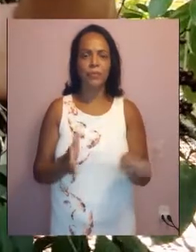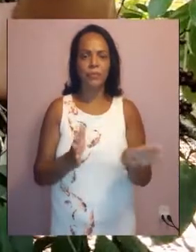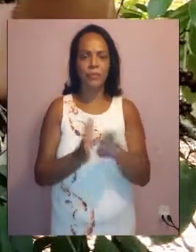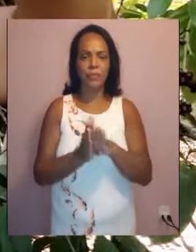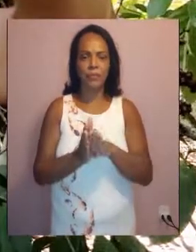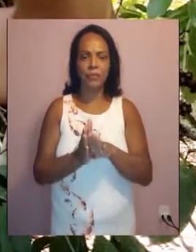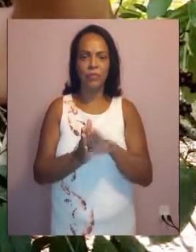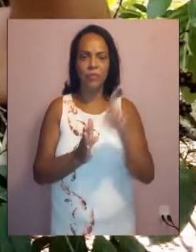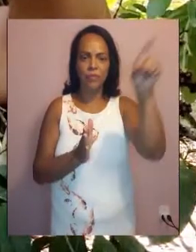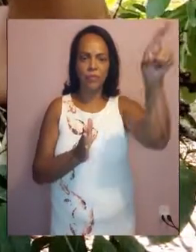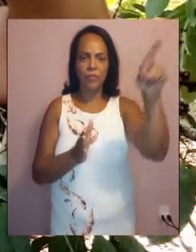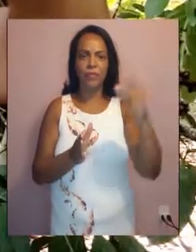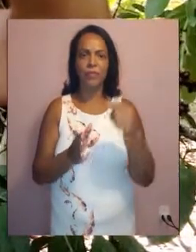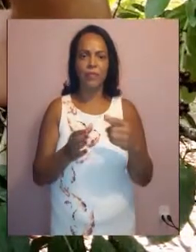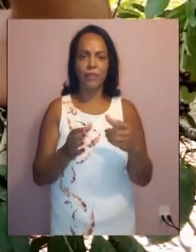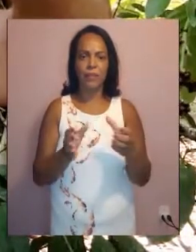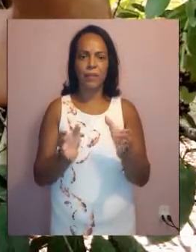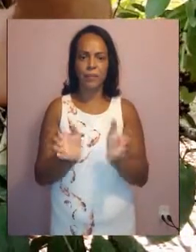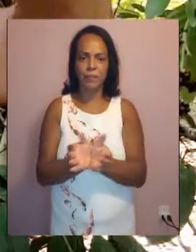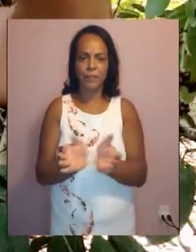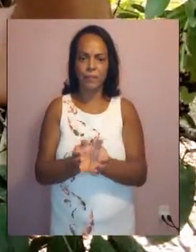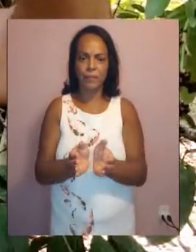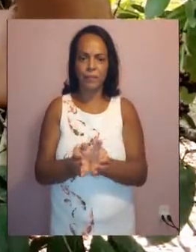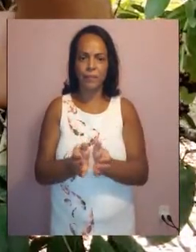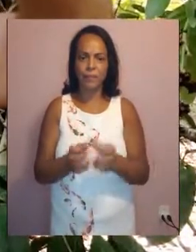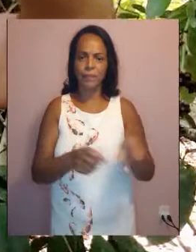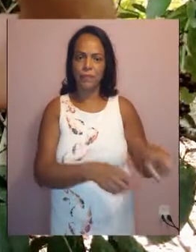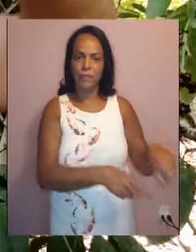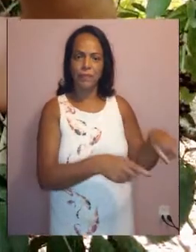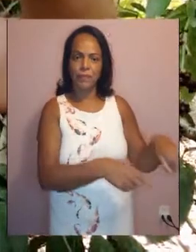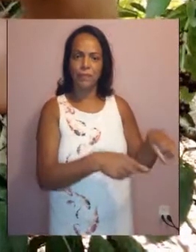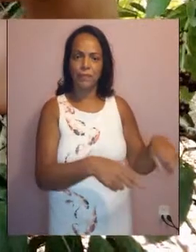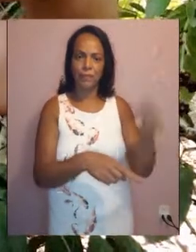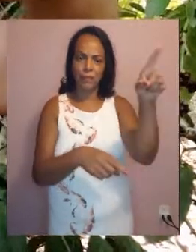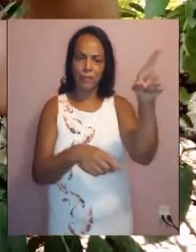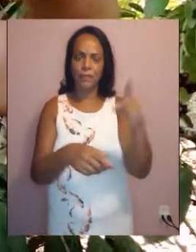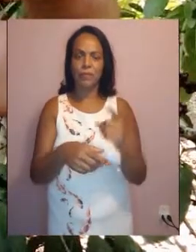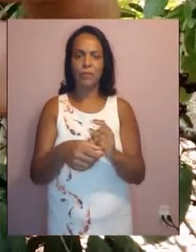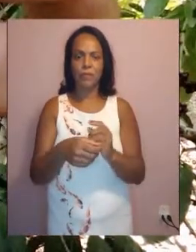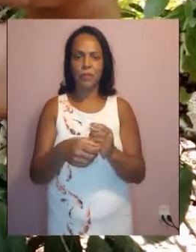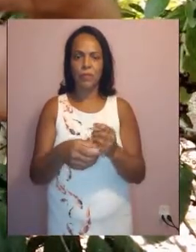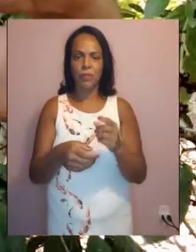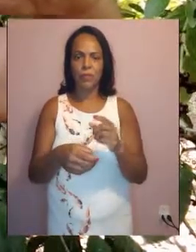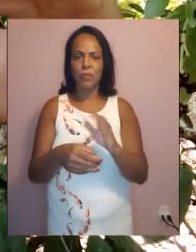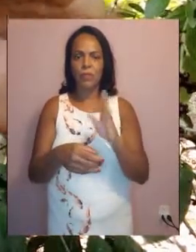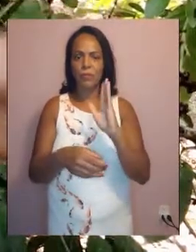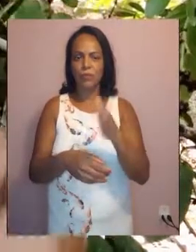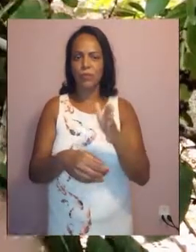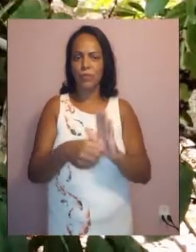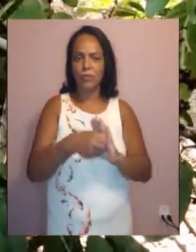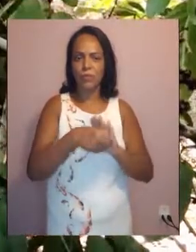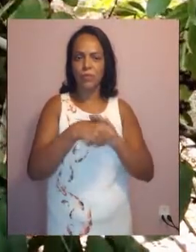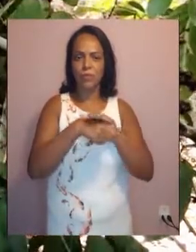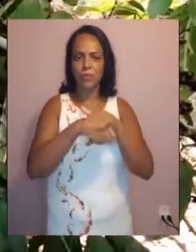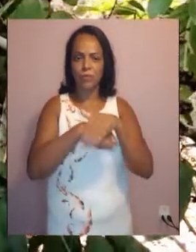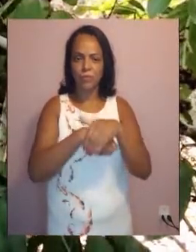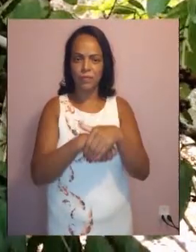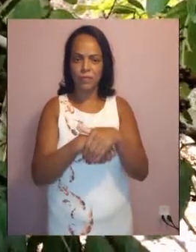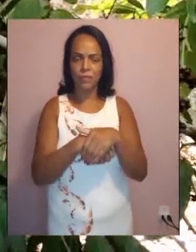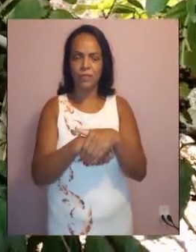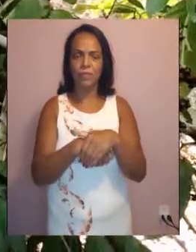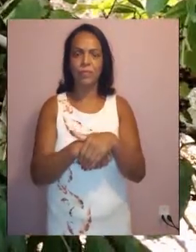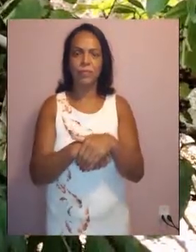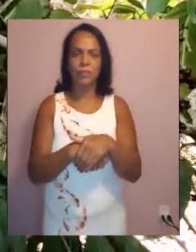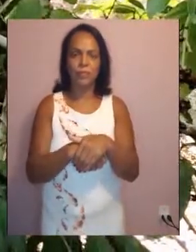que naquele período assim que já está escurecendo, né? A noite adentrando. Então, nesse